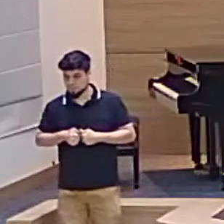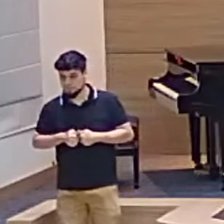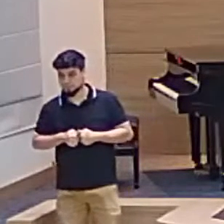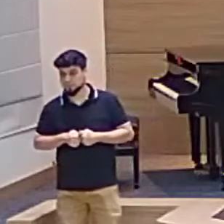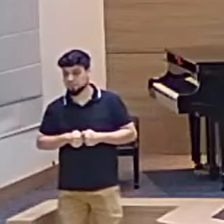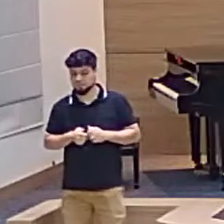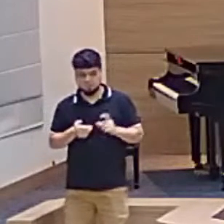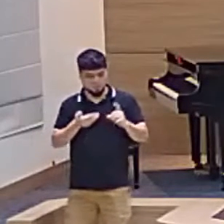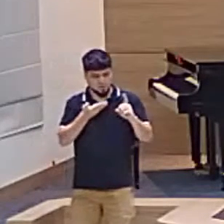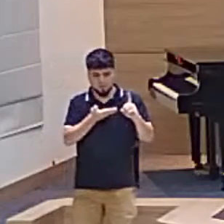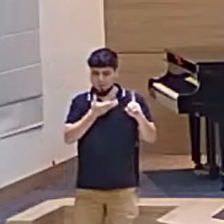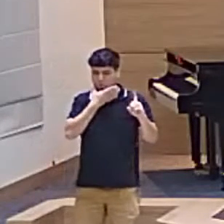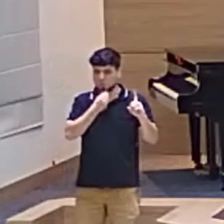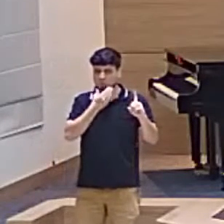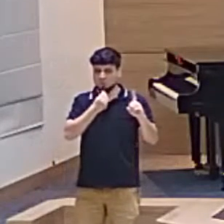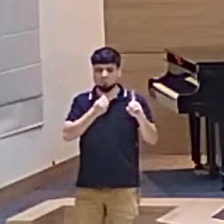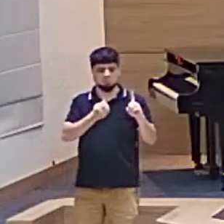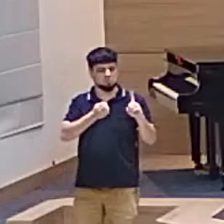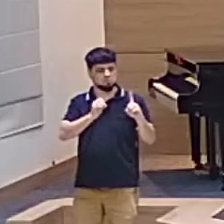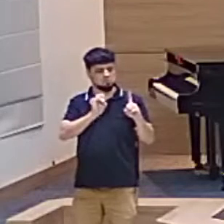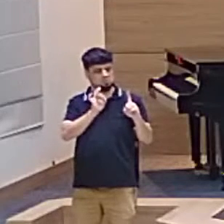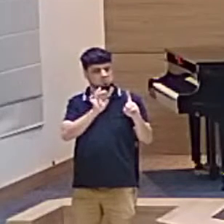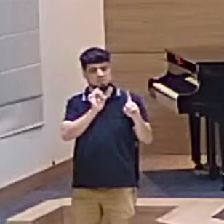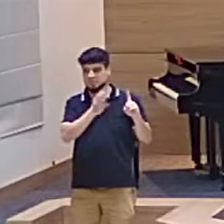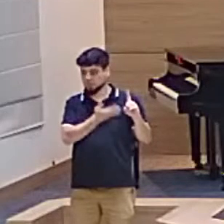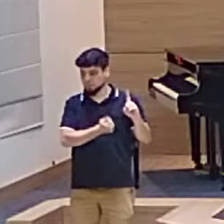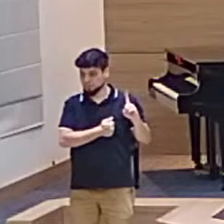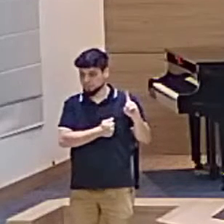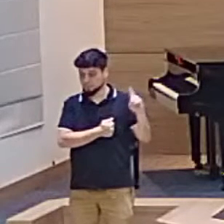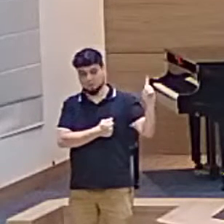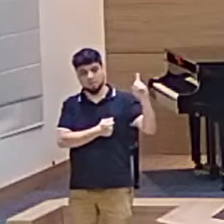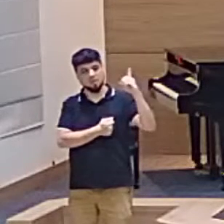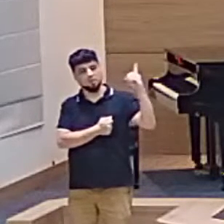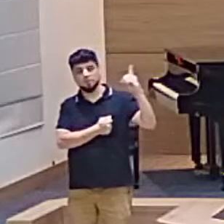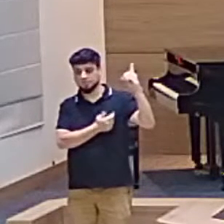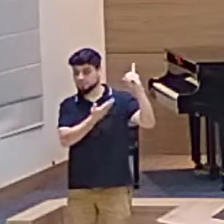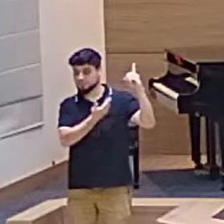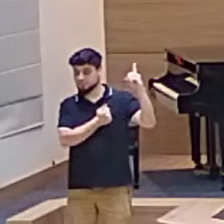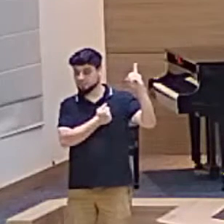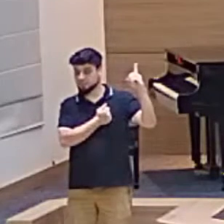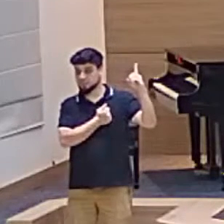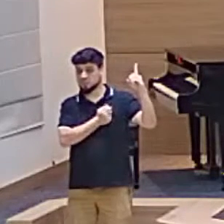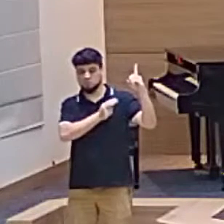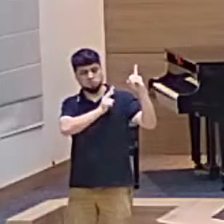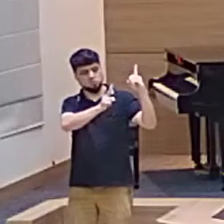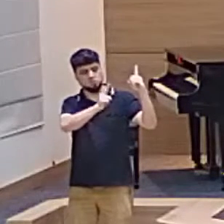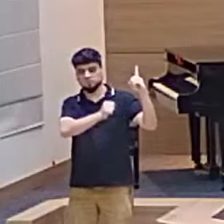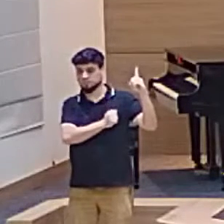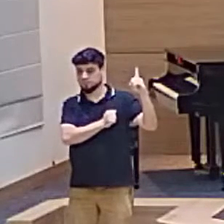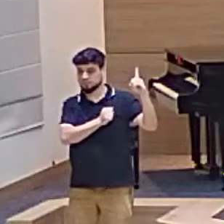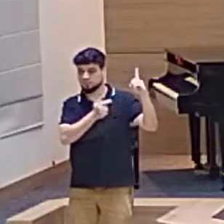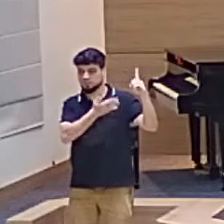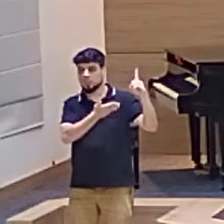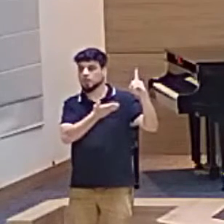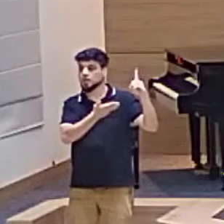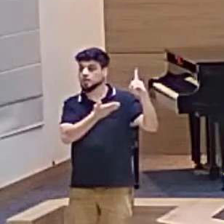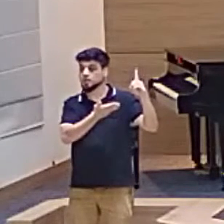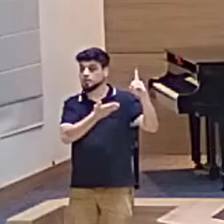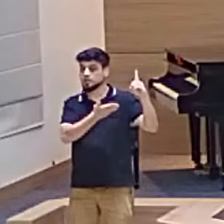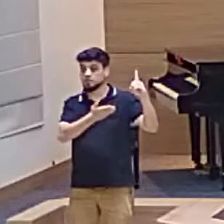o cara era o cara só que o Rei Davi Ele foi um grande homem